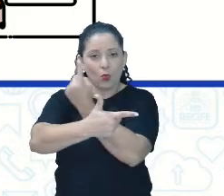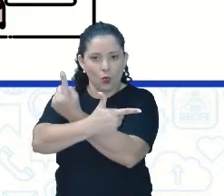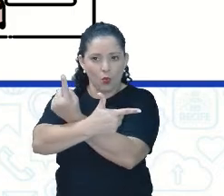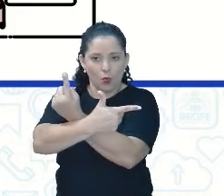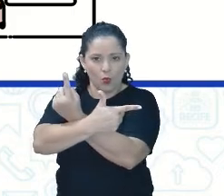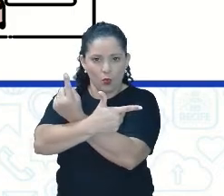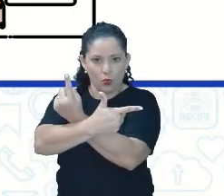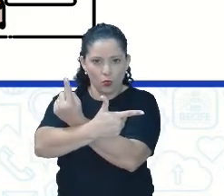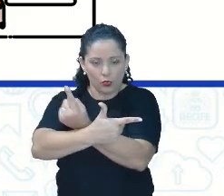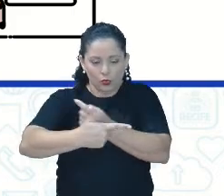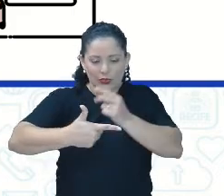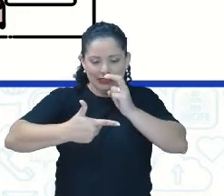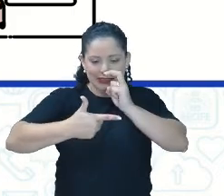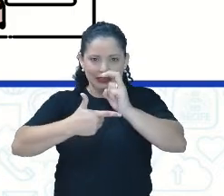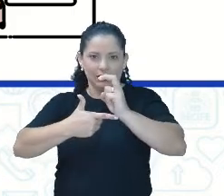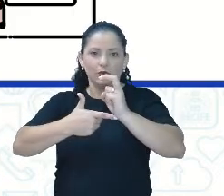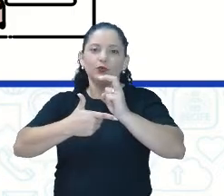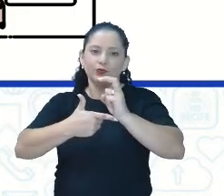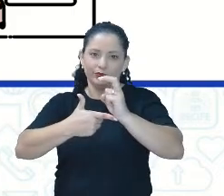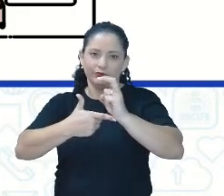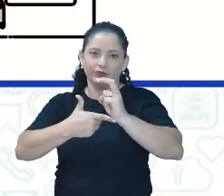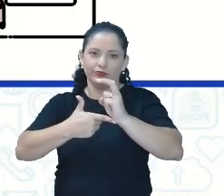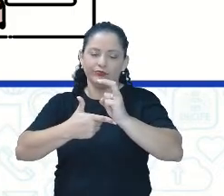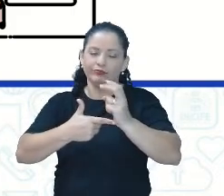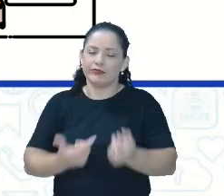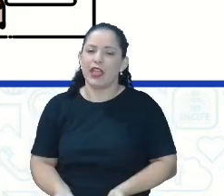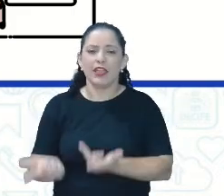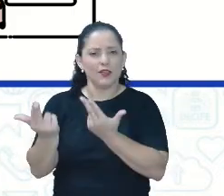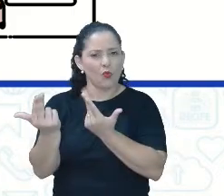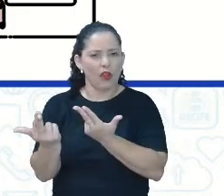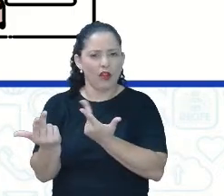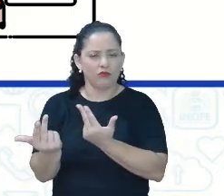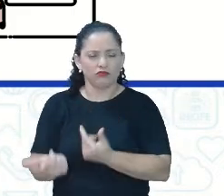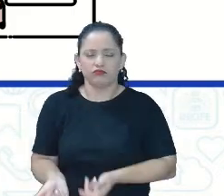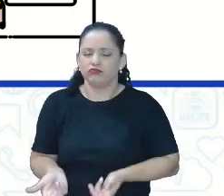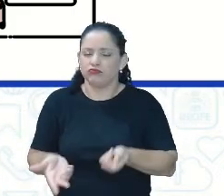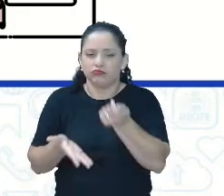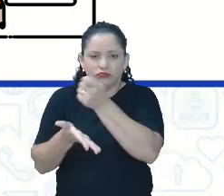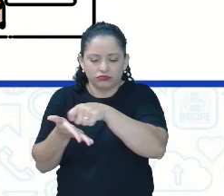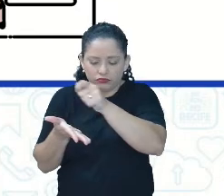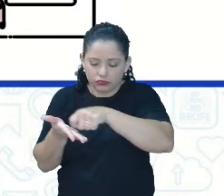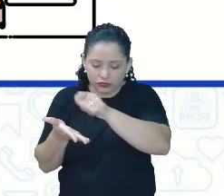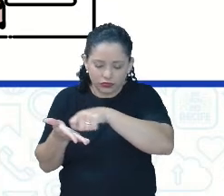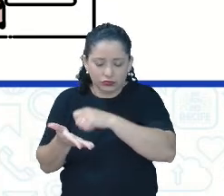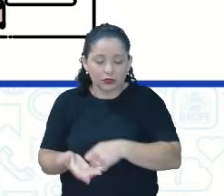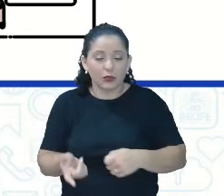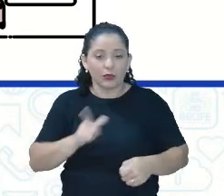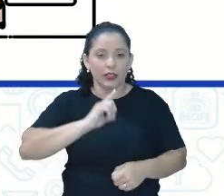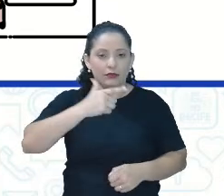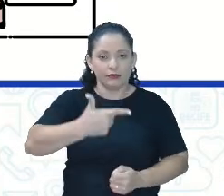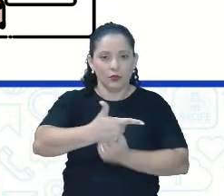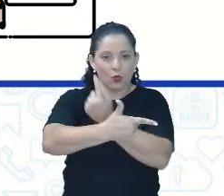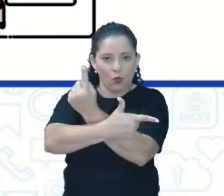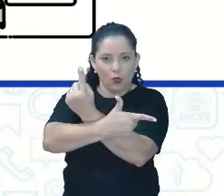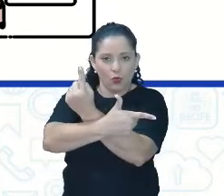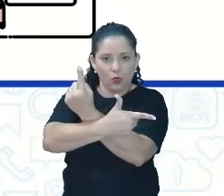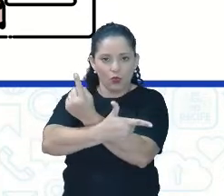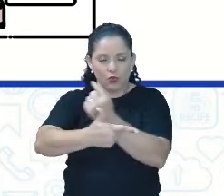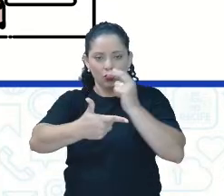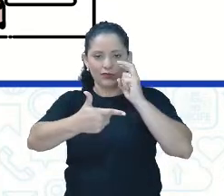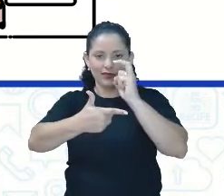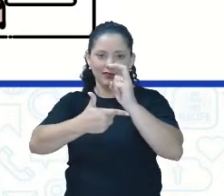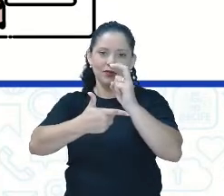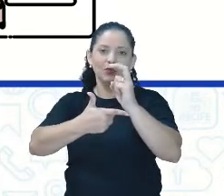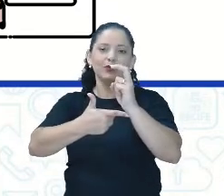aí, a gente arma essa divisão, tá? Como você arma qualquer divisão aí. Então, eu tenho 1 dividido por